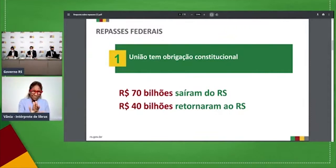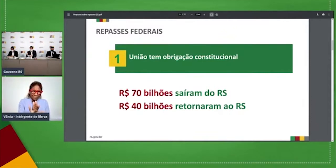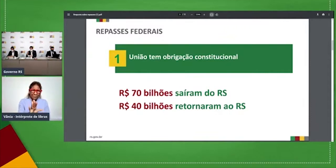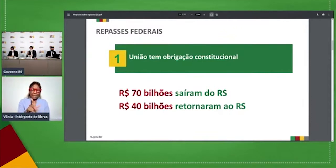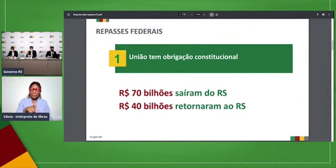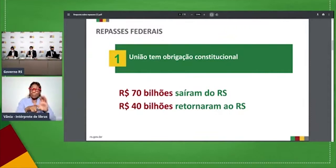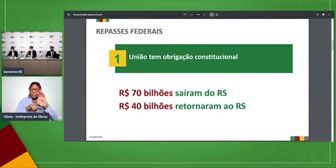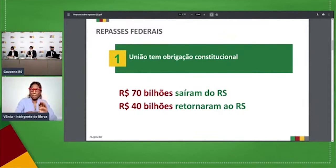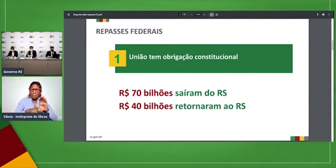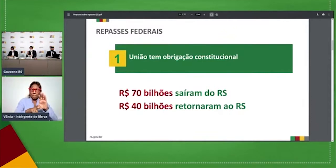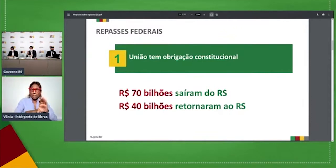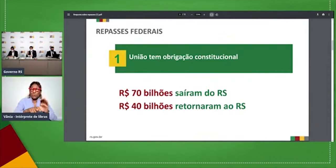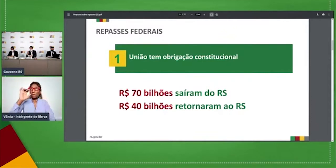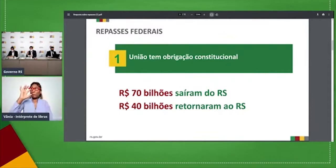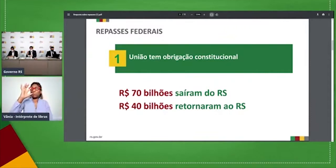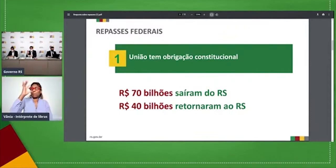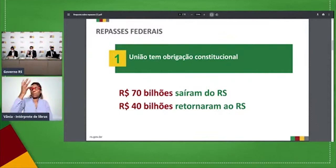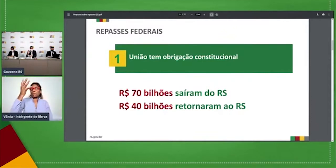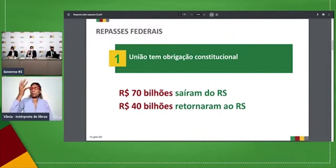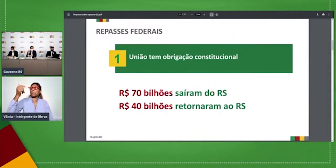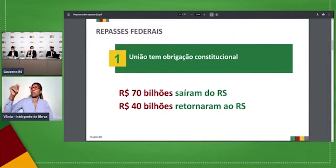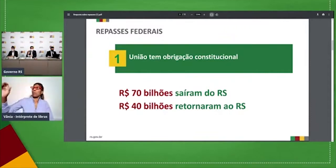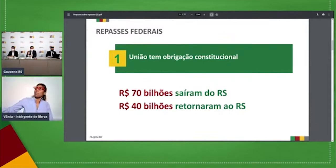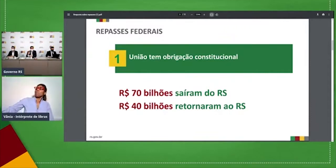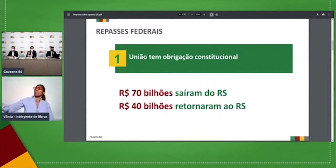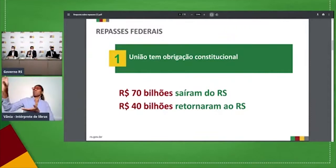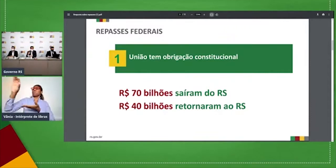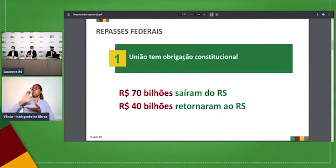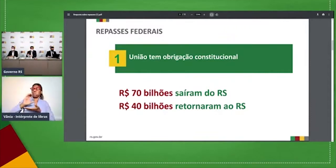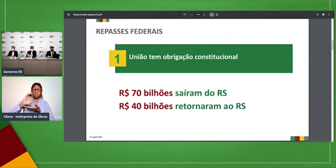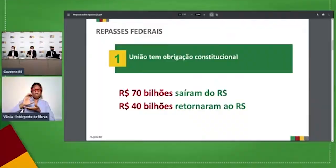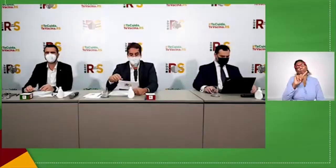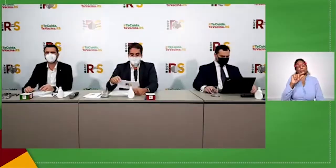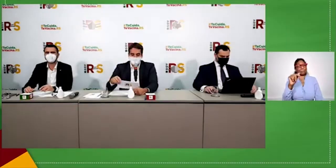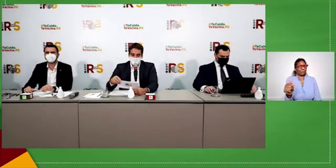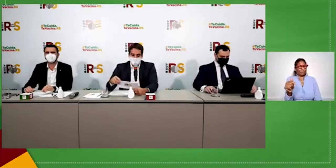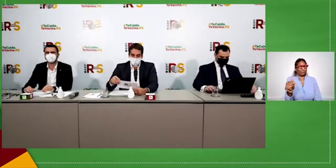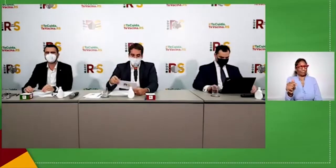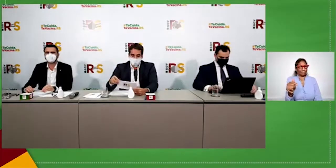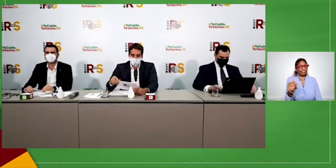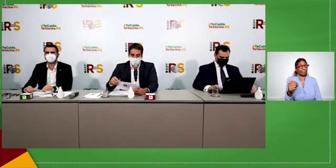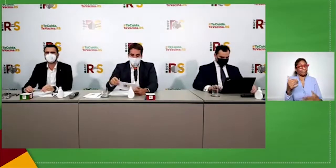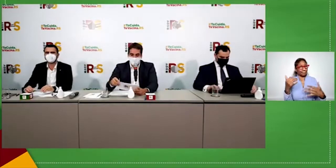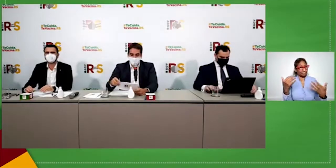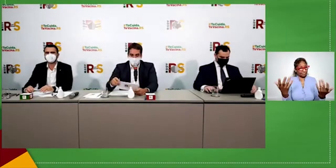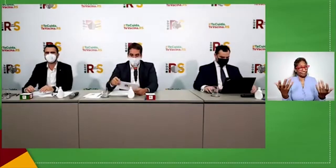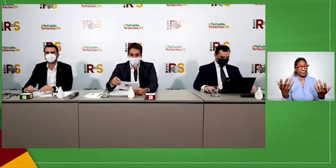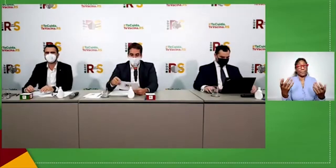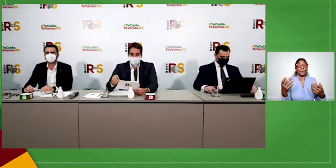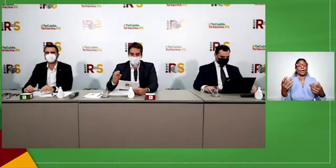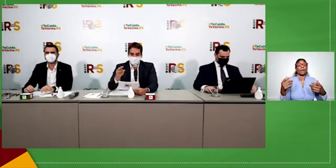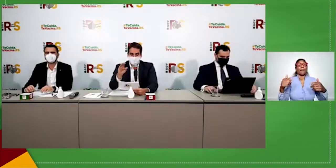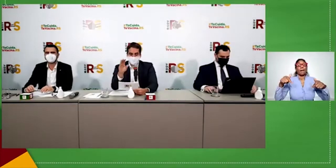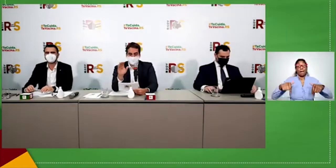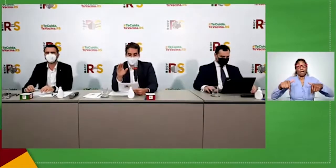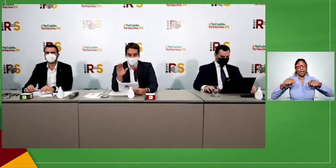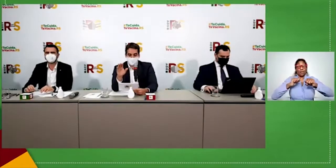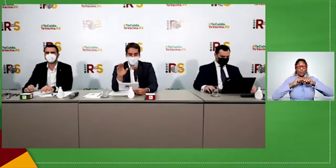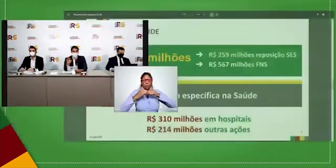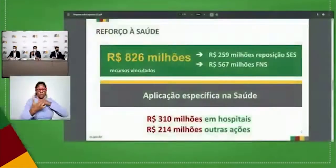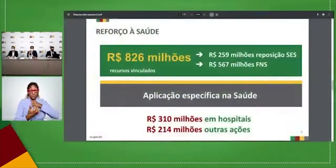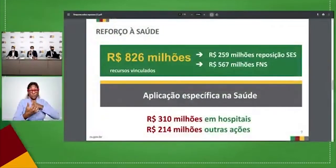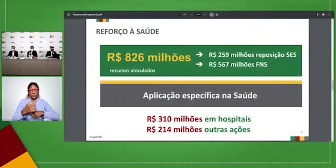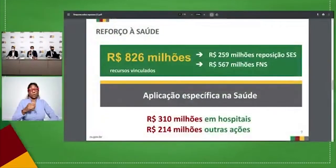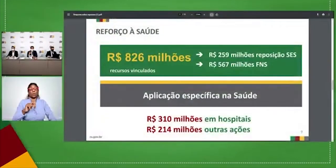dependente da decisão de quem está no comando do Planalto. Para o enfrentamento específico da Covid, o governo